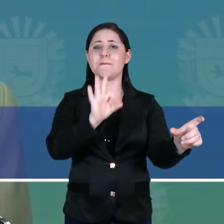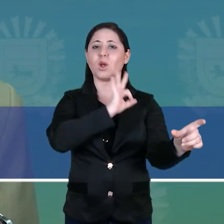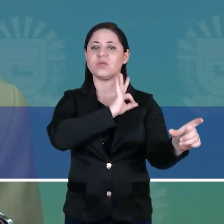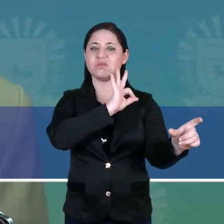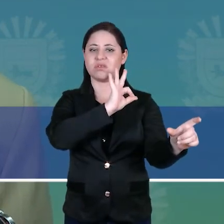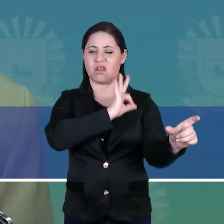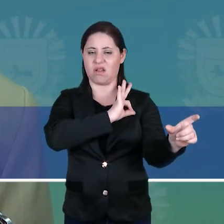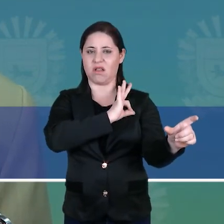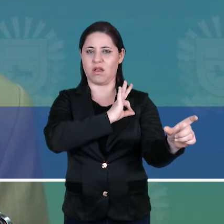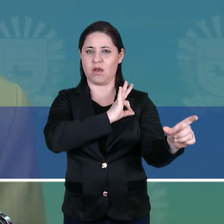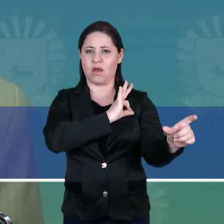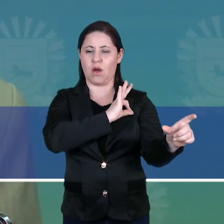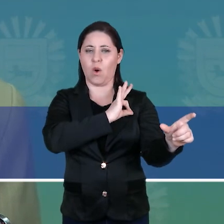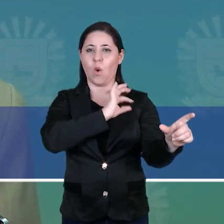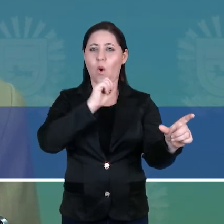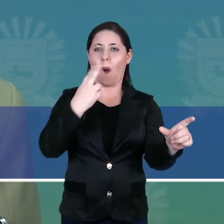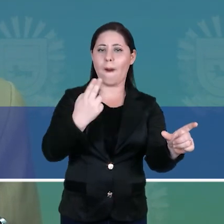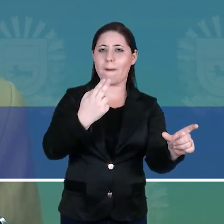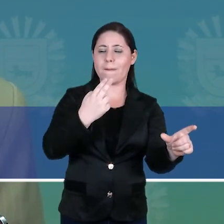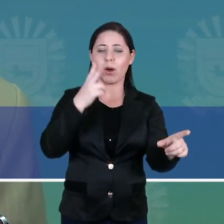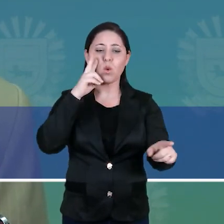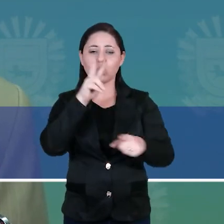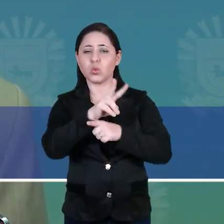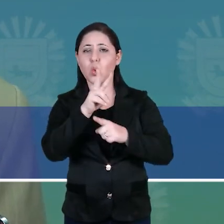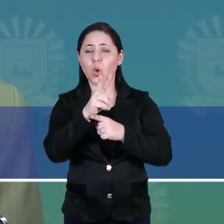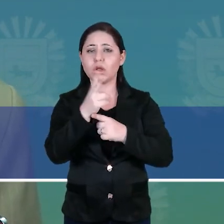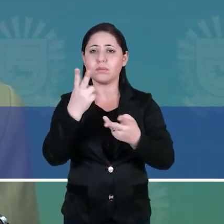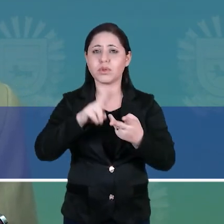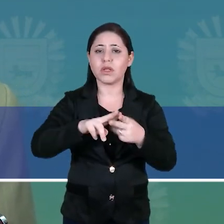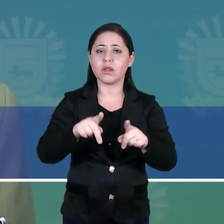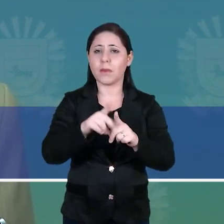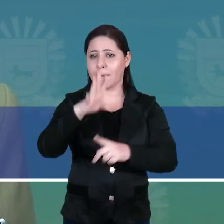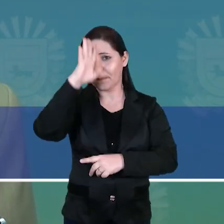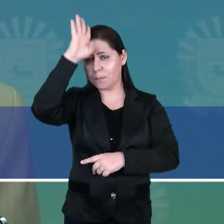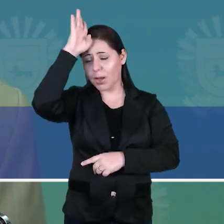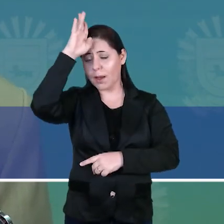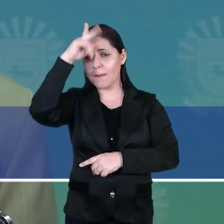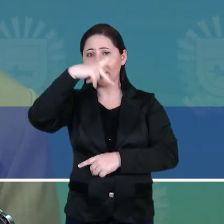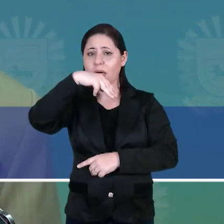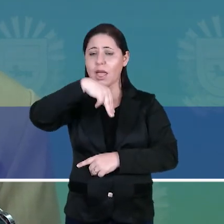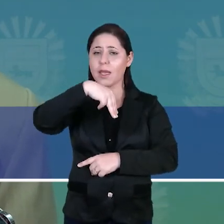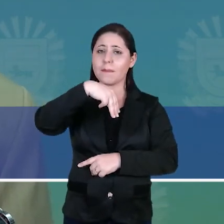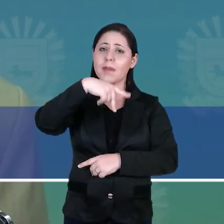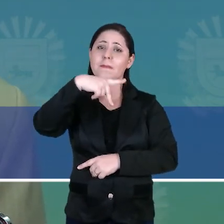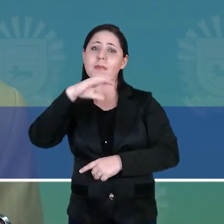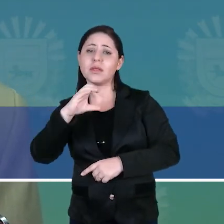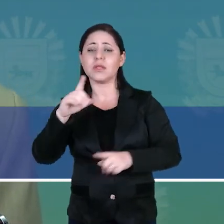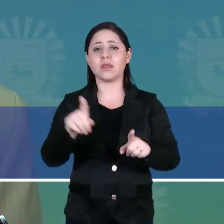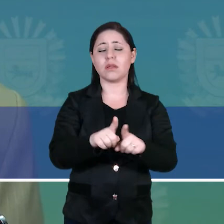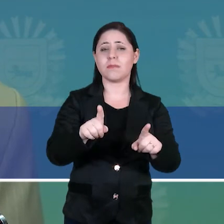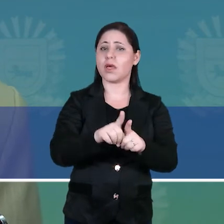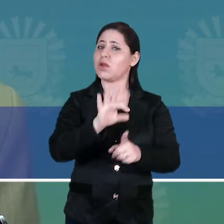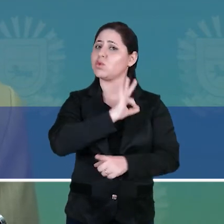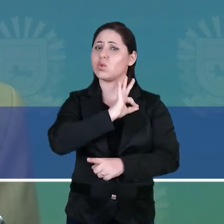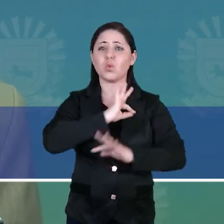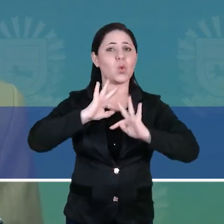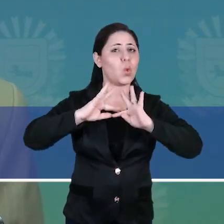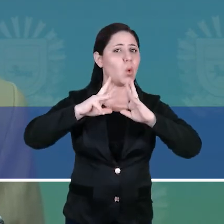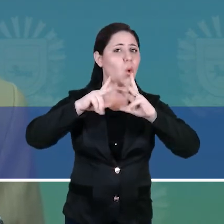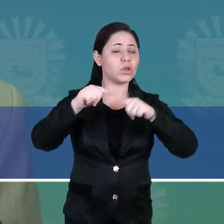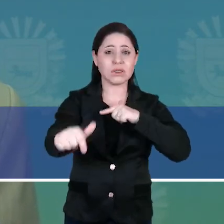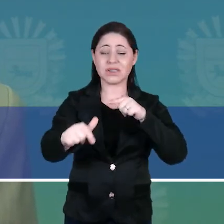ao policial, o agente penitenciário, o bombeiro militar, o policial civil, que